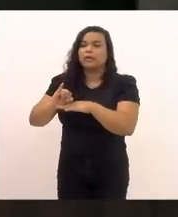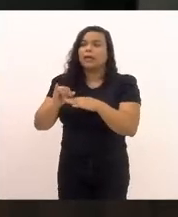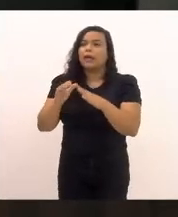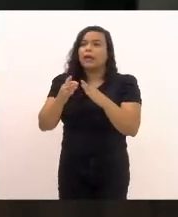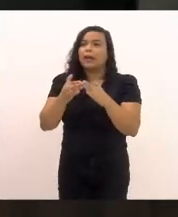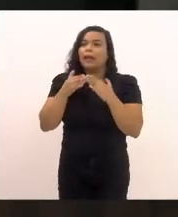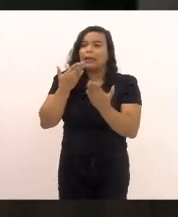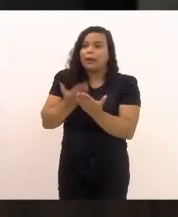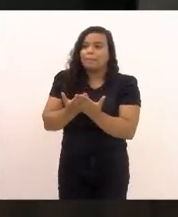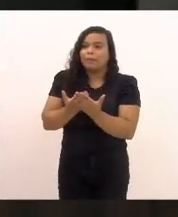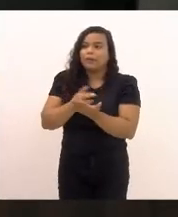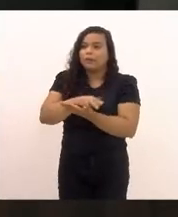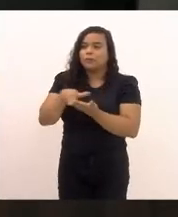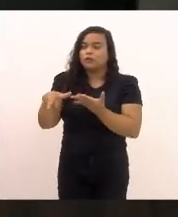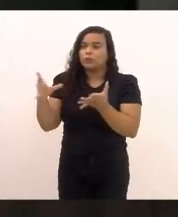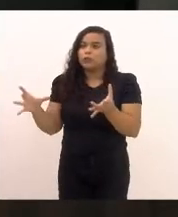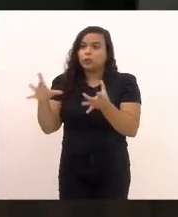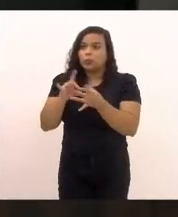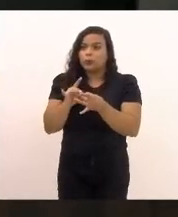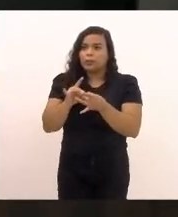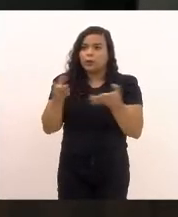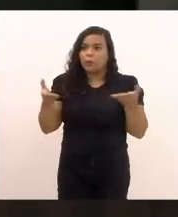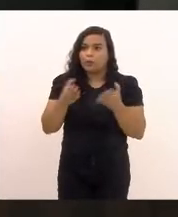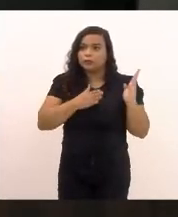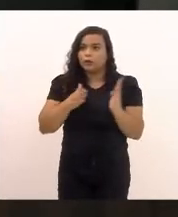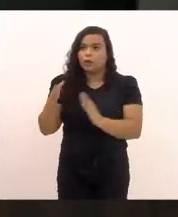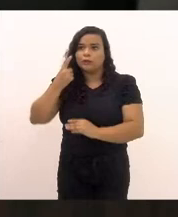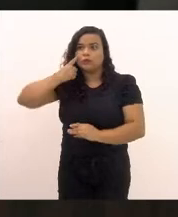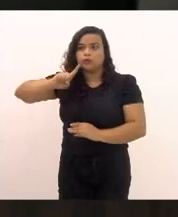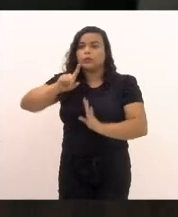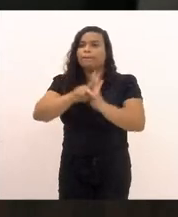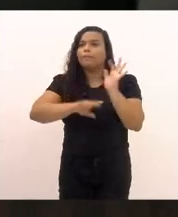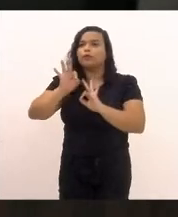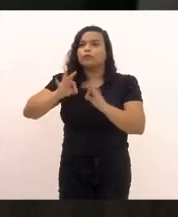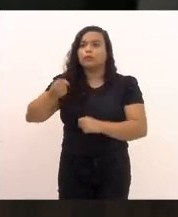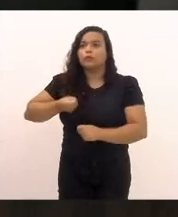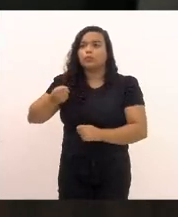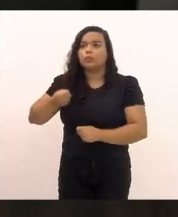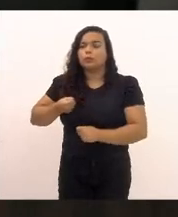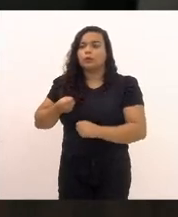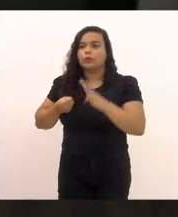requerimento de inclusão da ordem do dia do projeto número